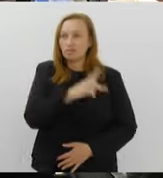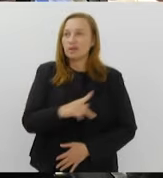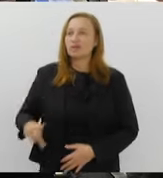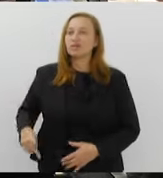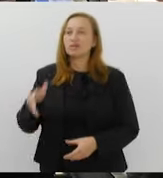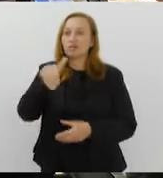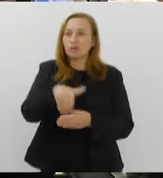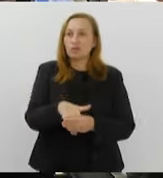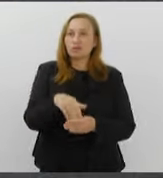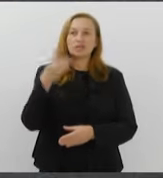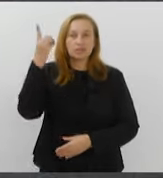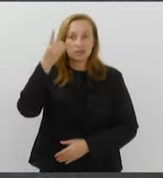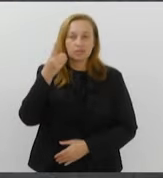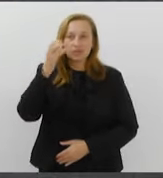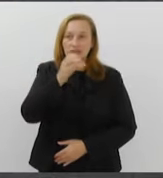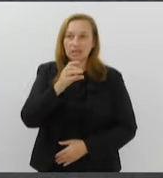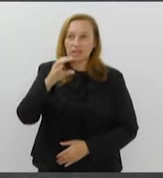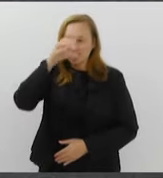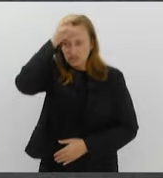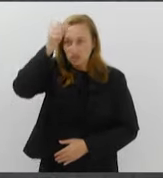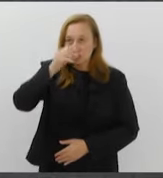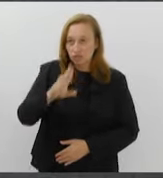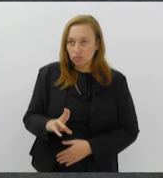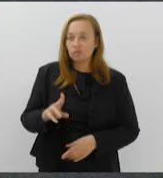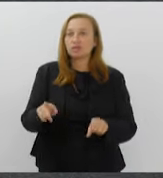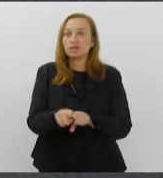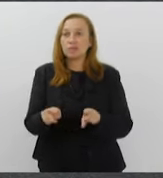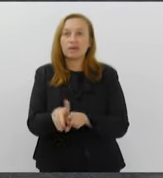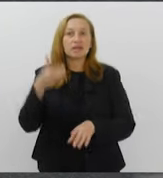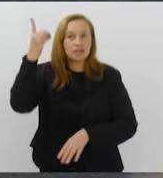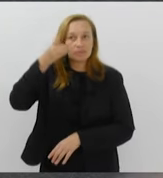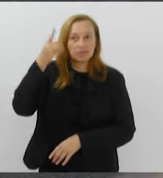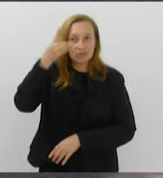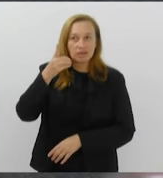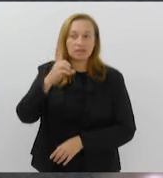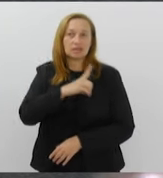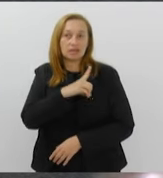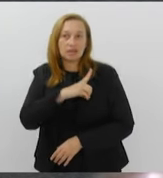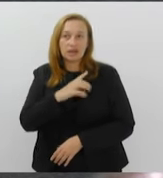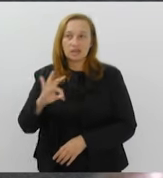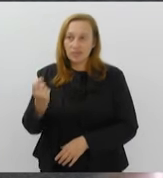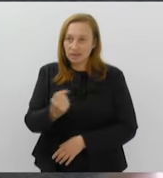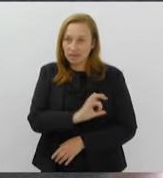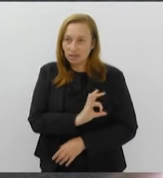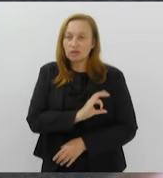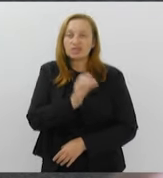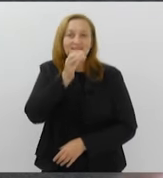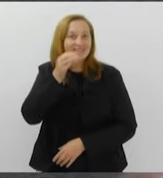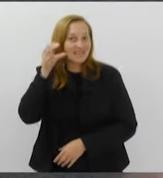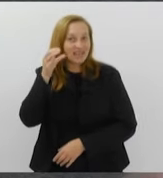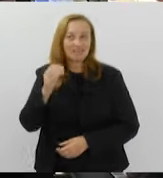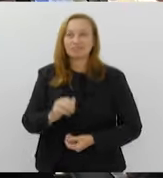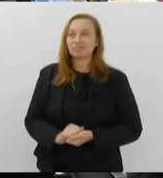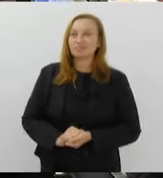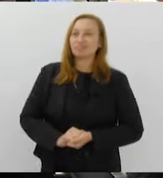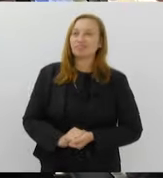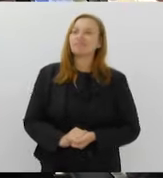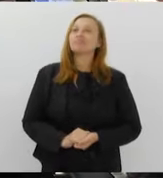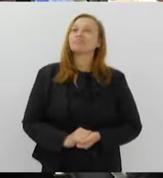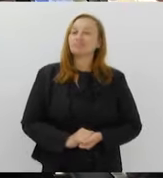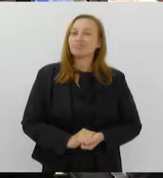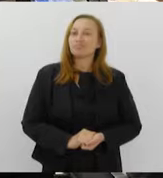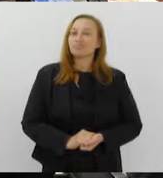voto, a nossa querida Tia Ju, e voto na deputada delegada Marta Rocha e na Célia Jordão. Aí sim.